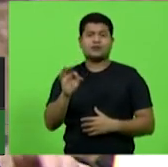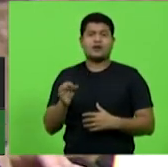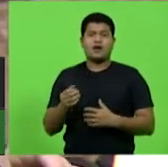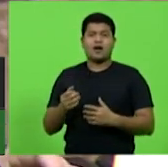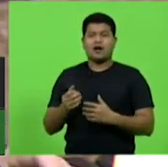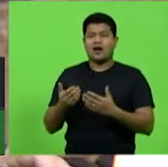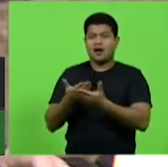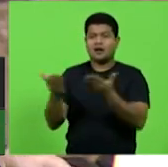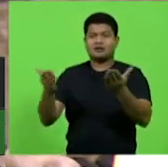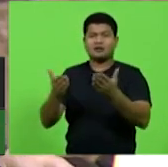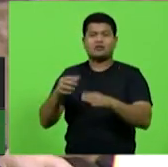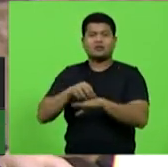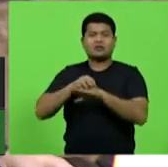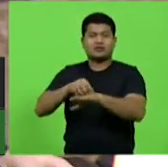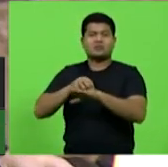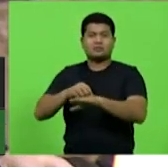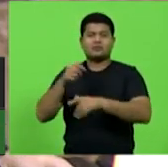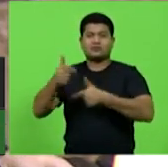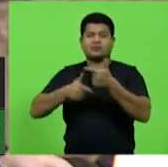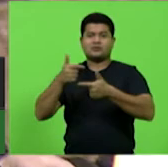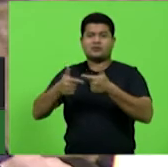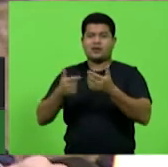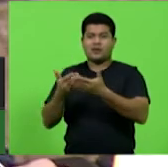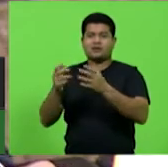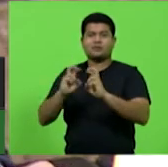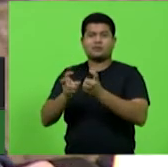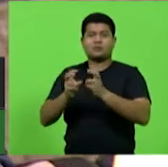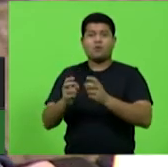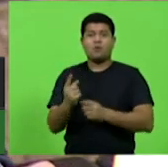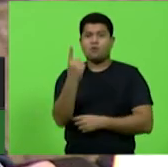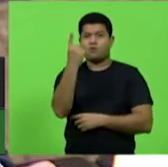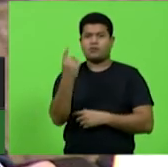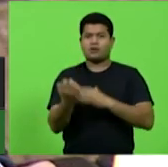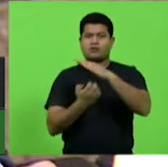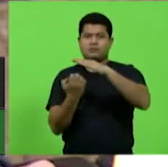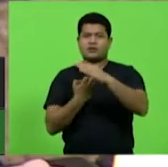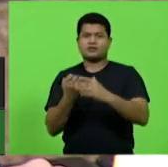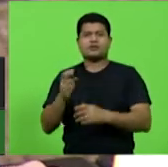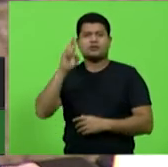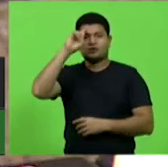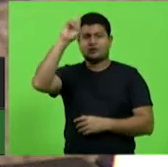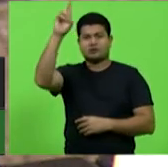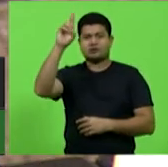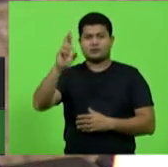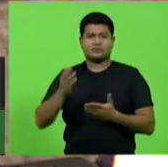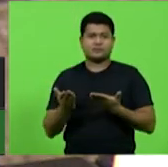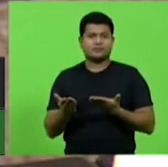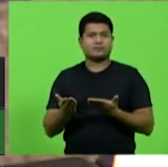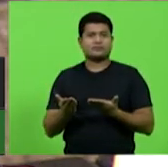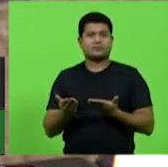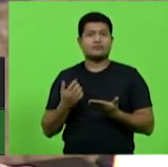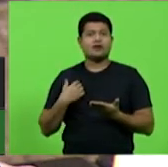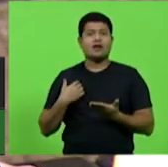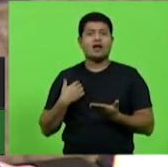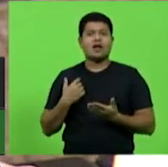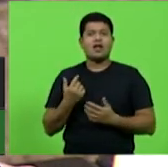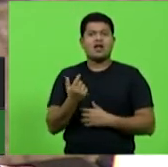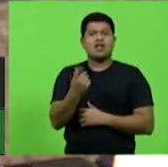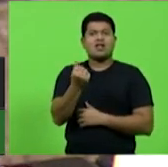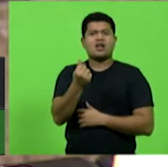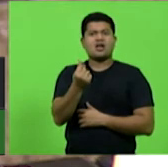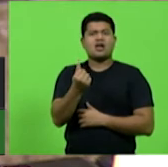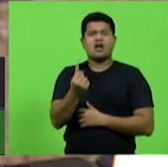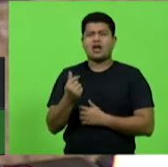apenas uma empresa operando. Quem ganha com isso? Quem ganha com isso? Eu fico me perguntando, quem